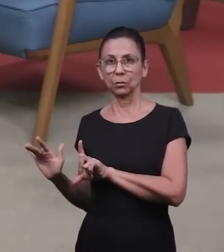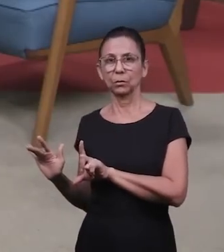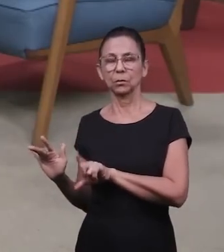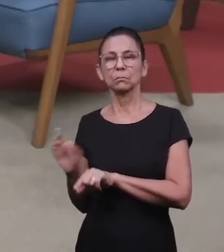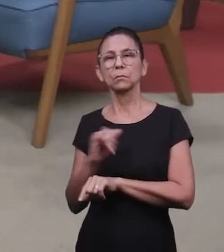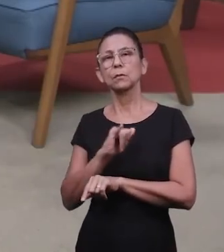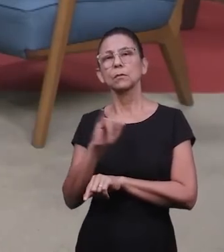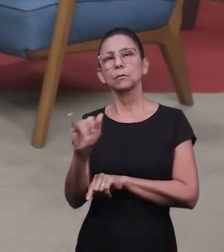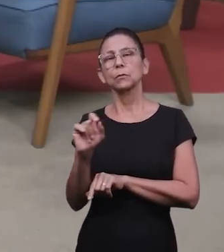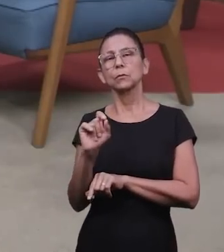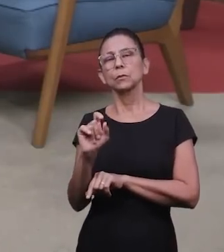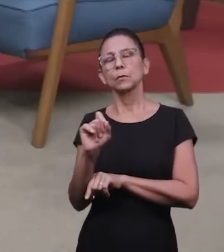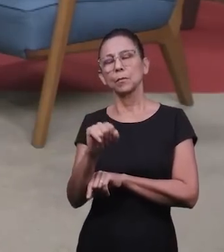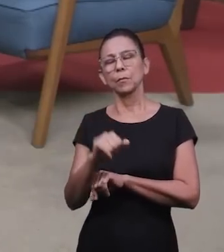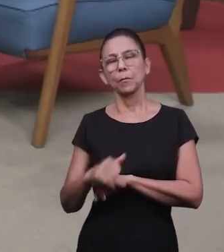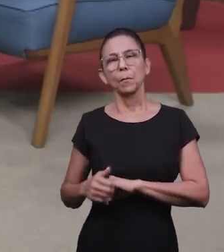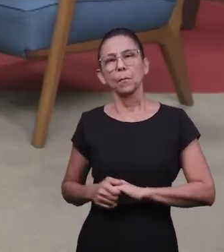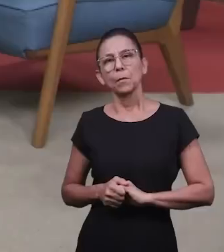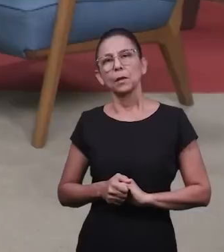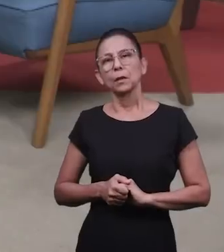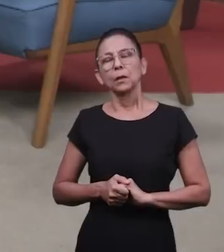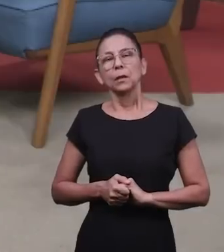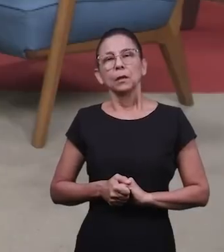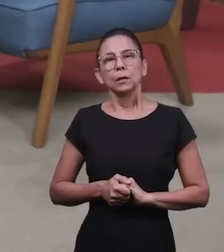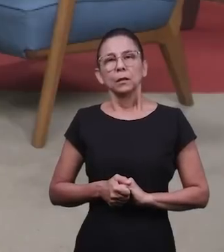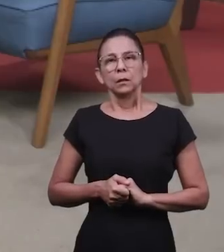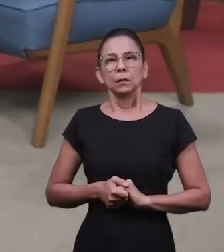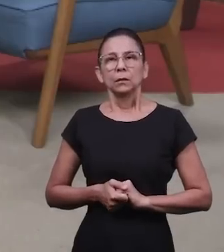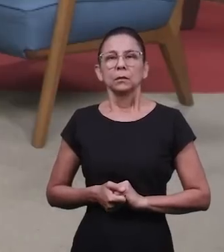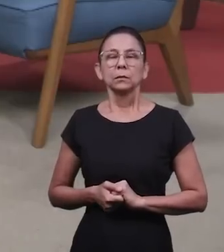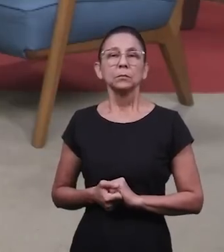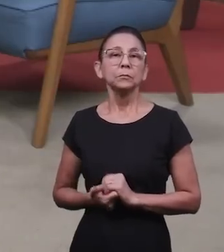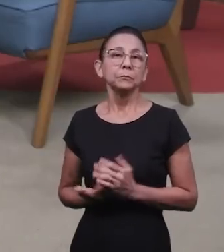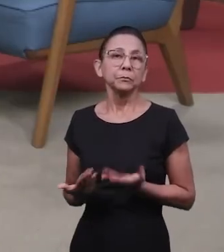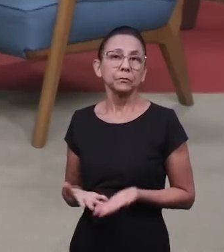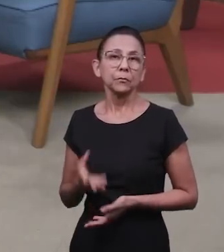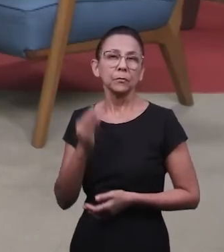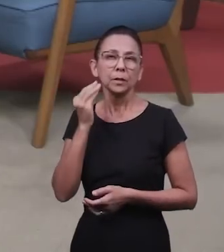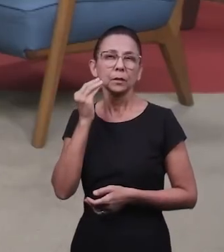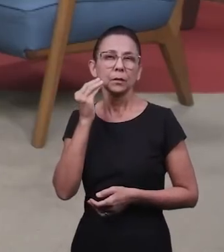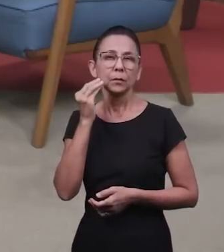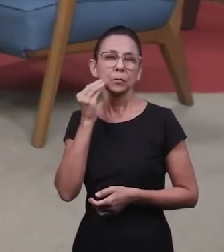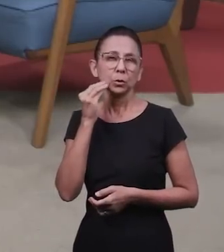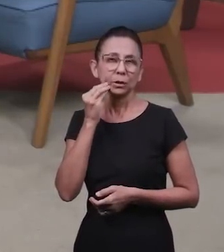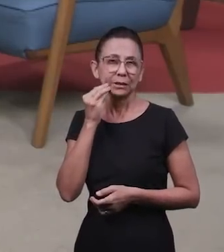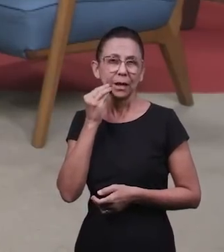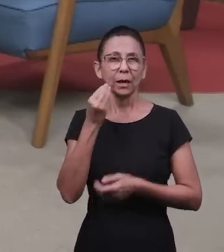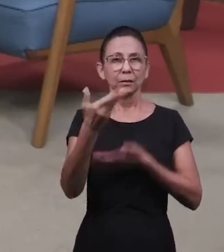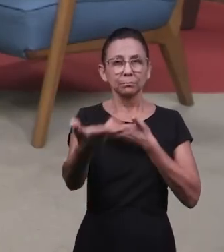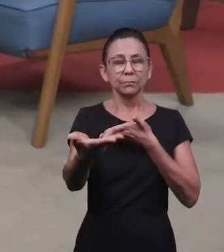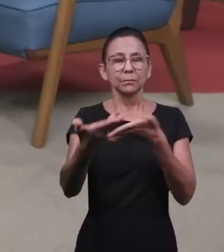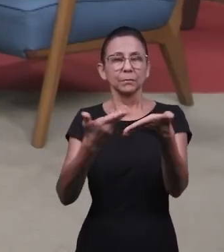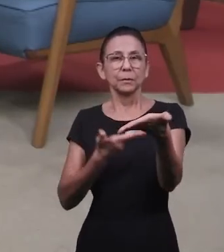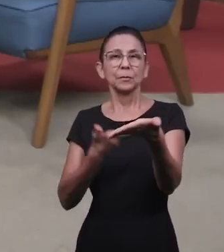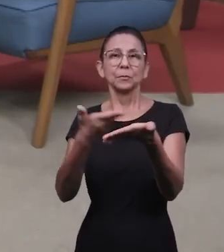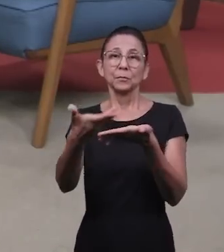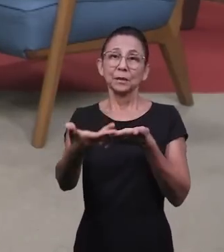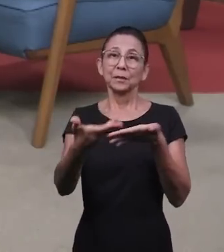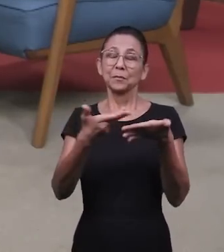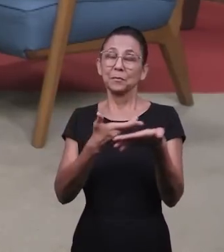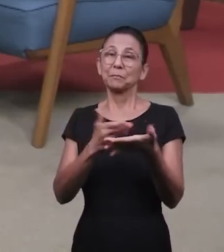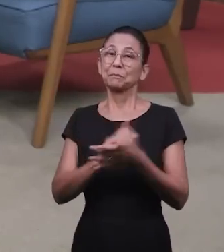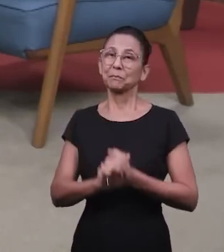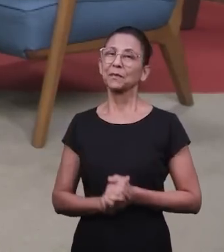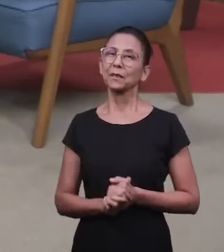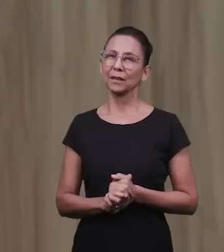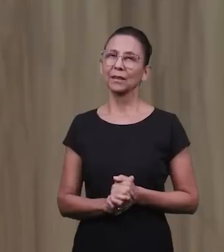aparecendo, a gente sempre aborda uma oportunidade, a gente sempre traz uma oportunidade de você interagir conosco, que para nós